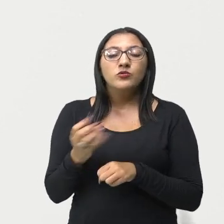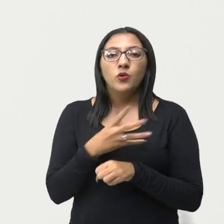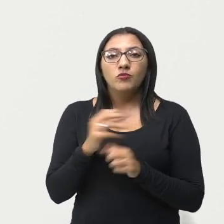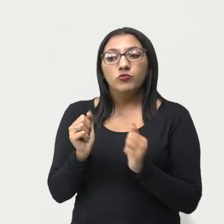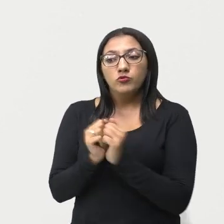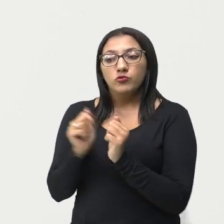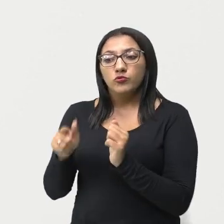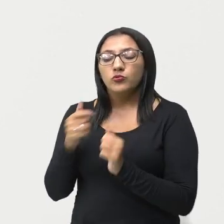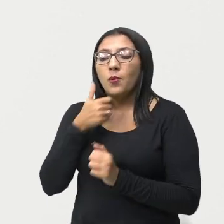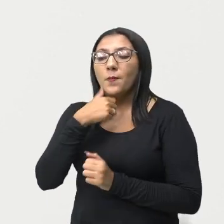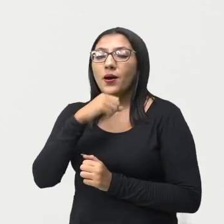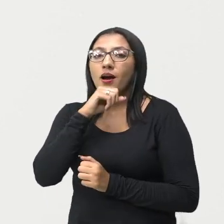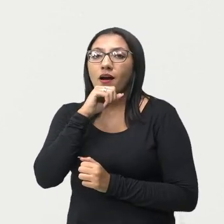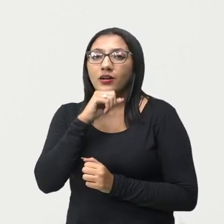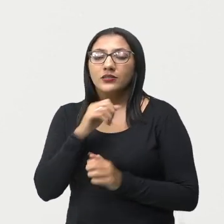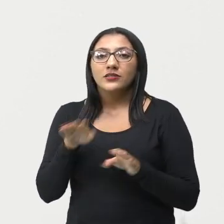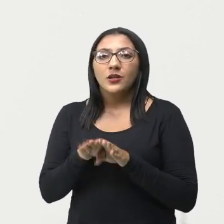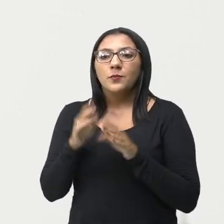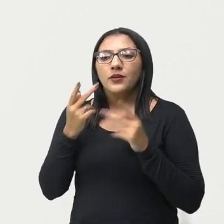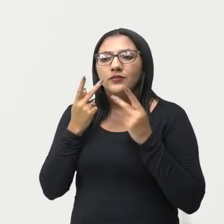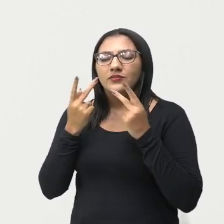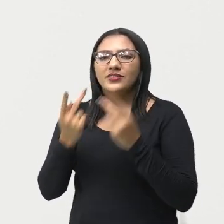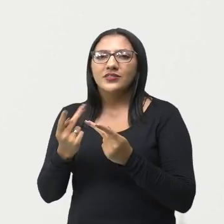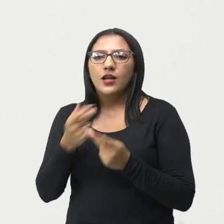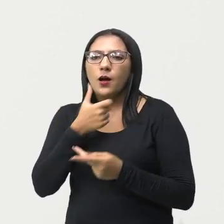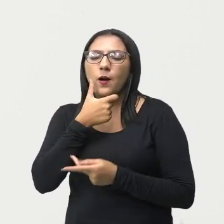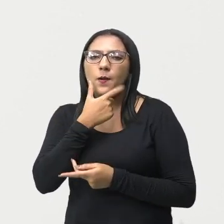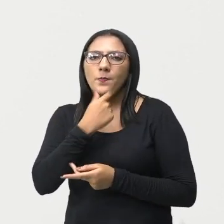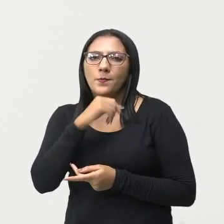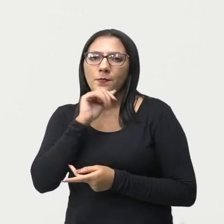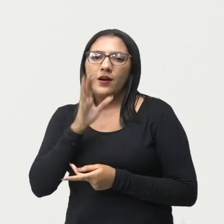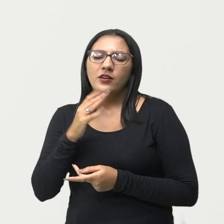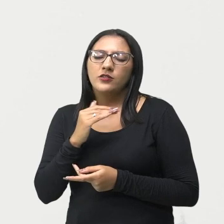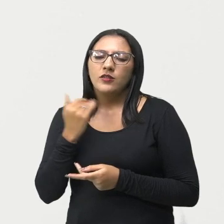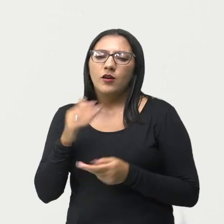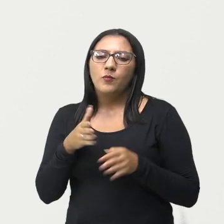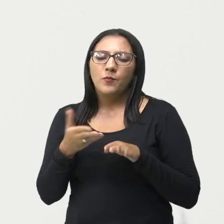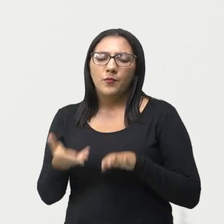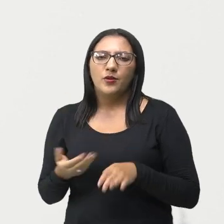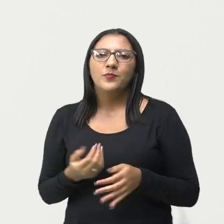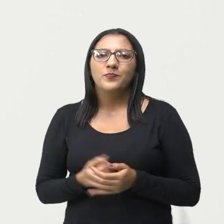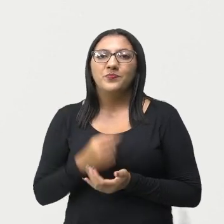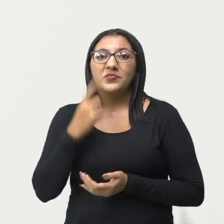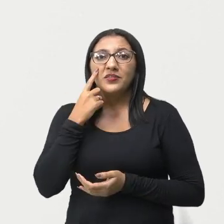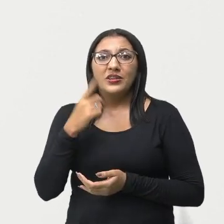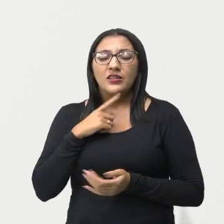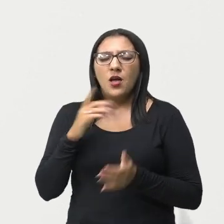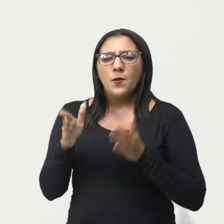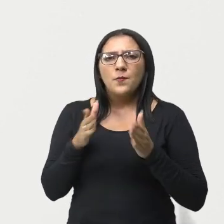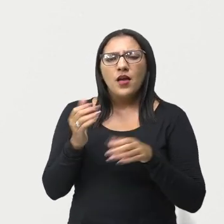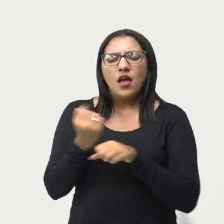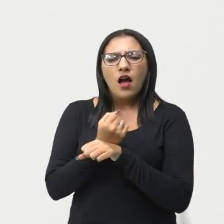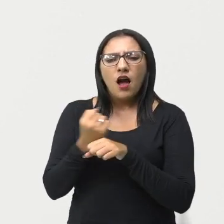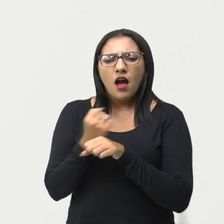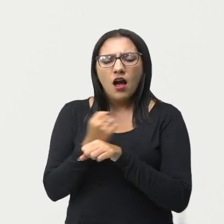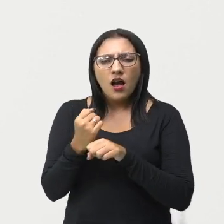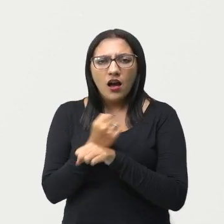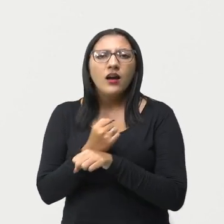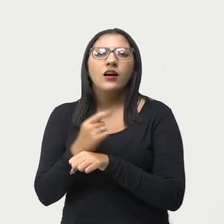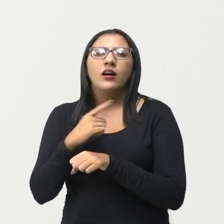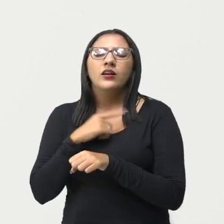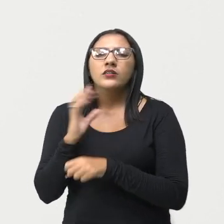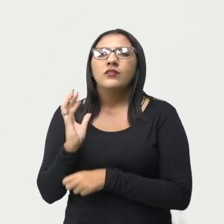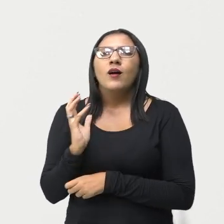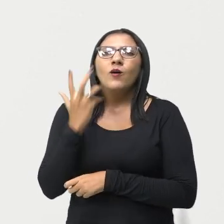pai biológico. Infelizmente, houve aí a perda de um familiar, certo? Já nesse período, uma consequência que acabou